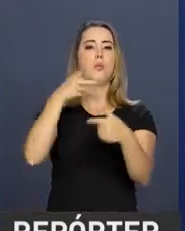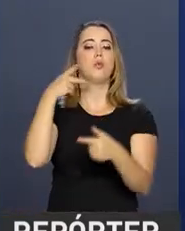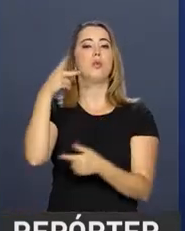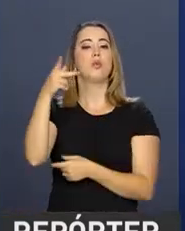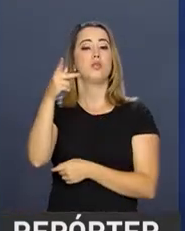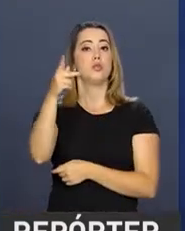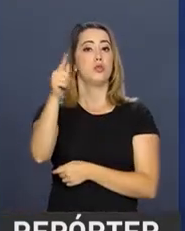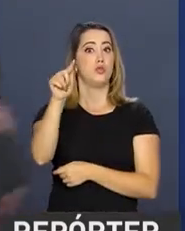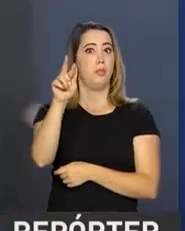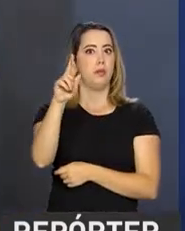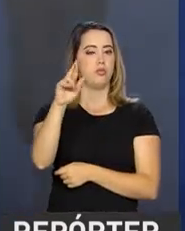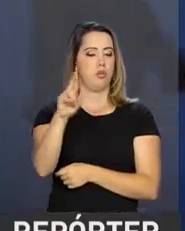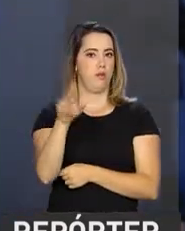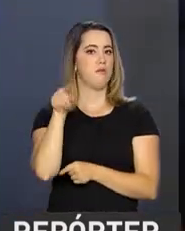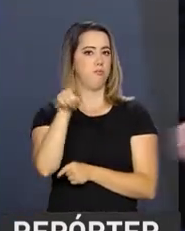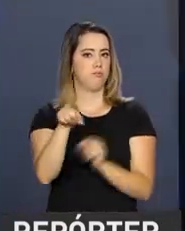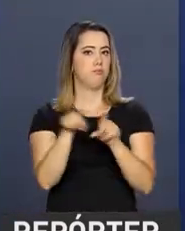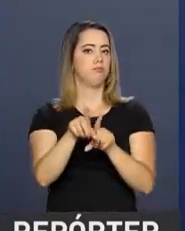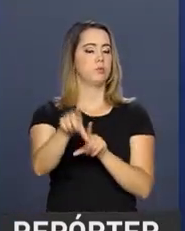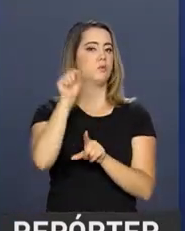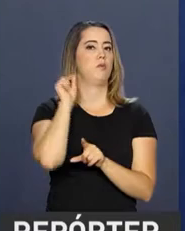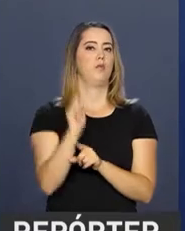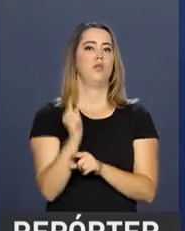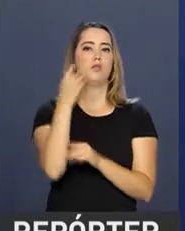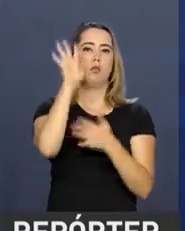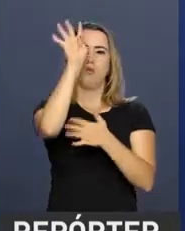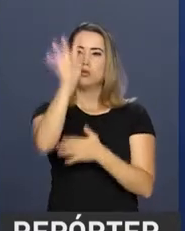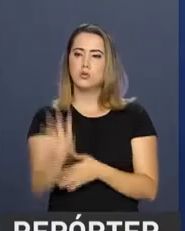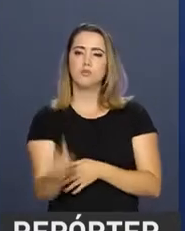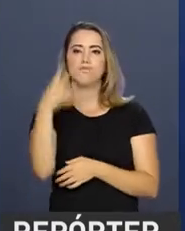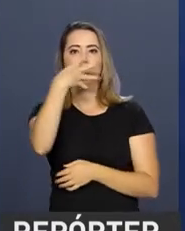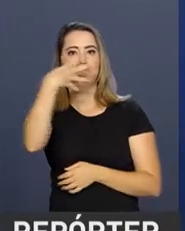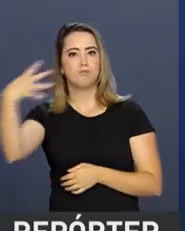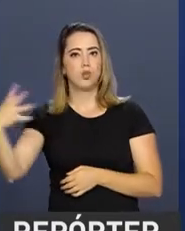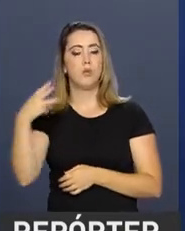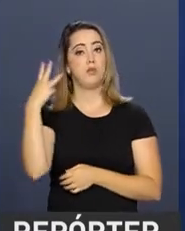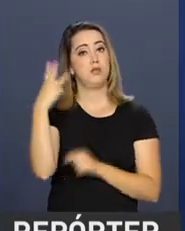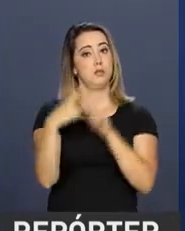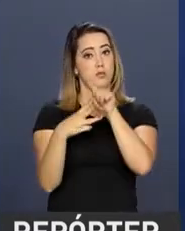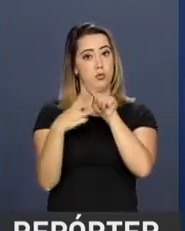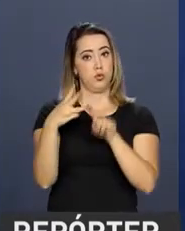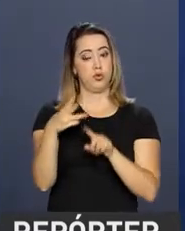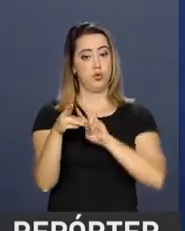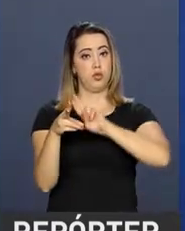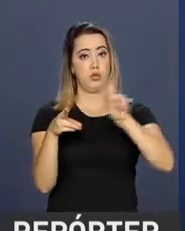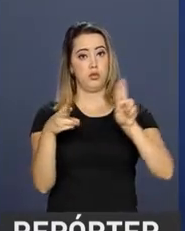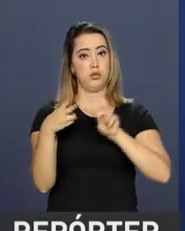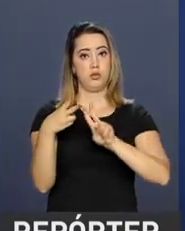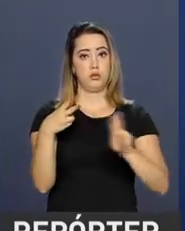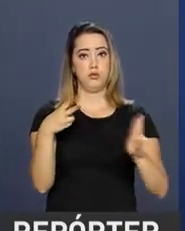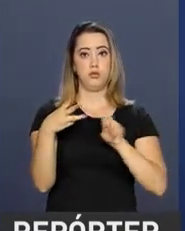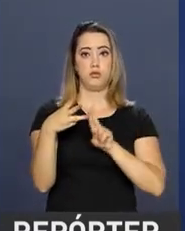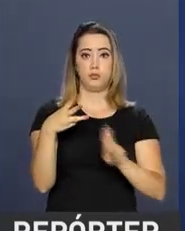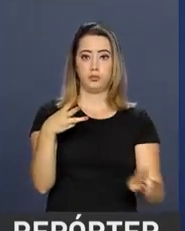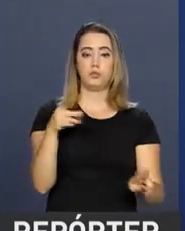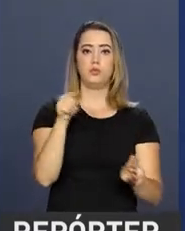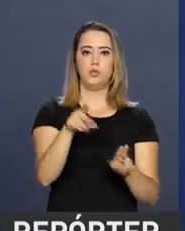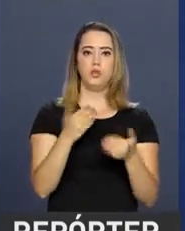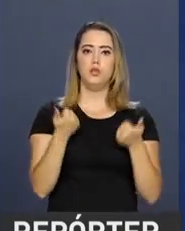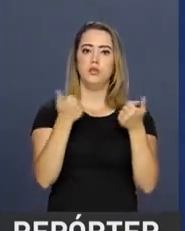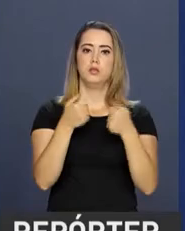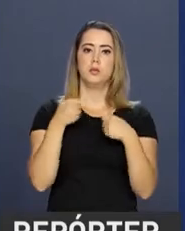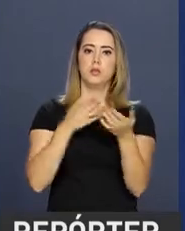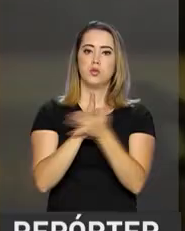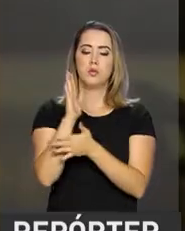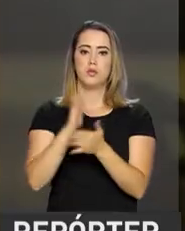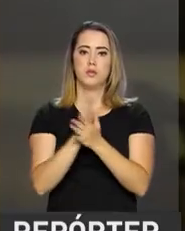da república ela foi escolhida em uma lista tríplice enviada ao presidente temer e também passou pela sabatina